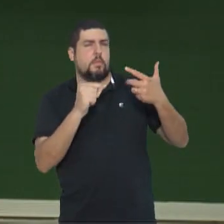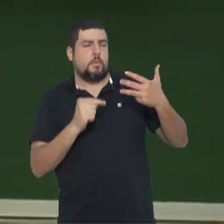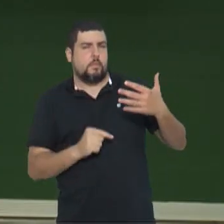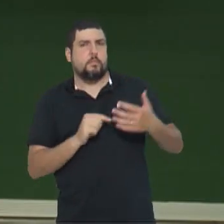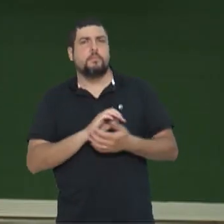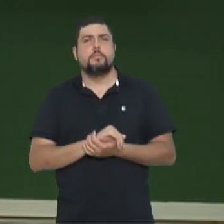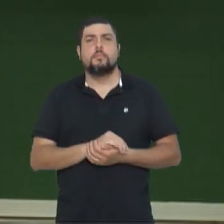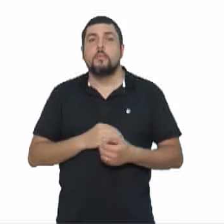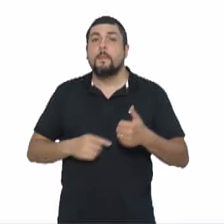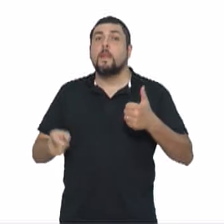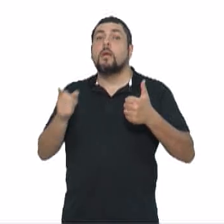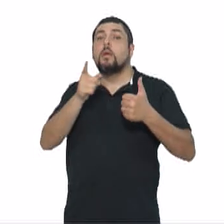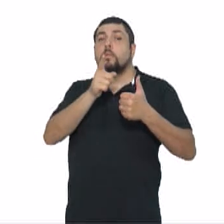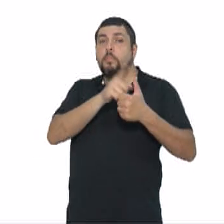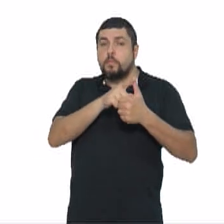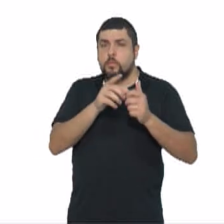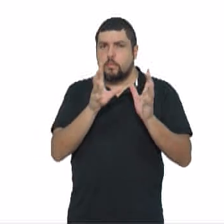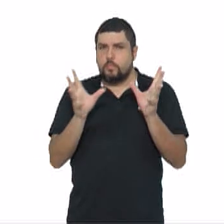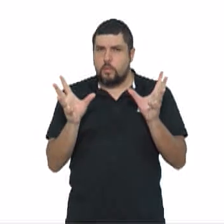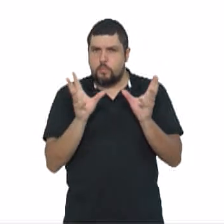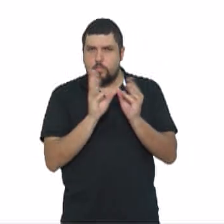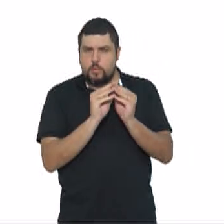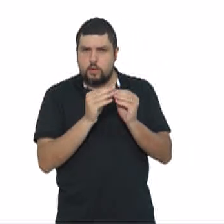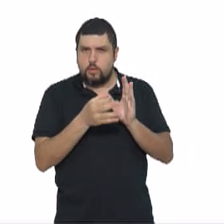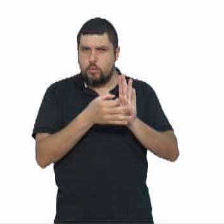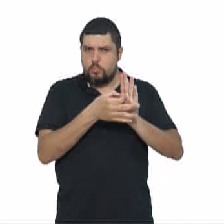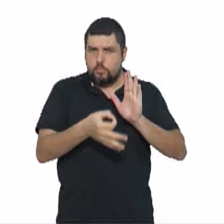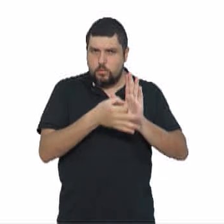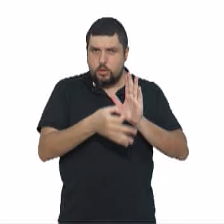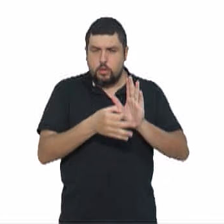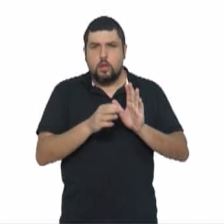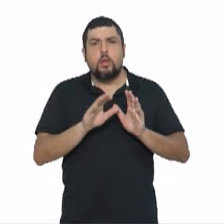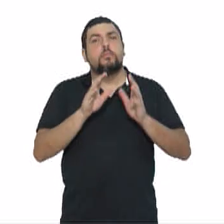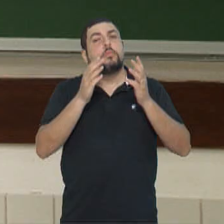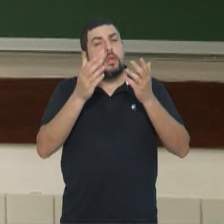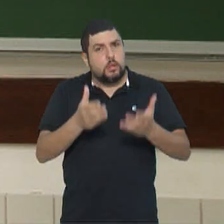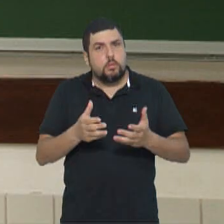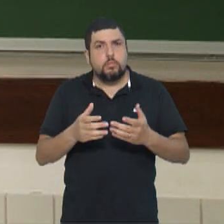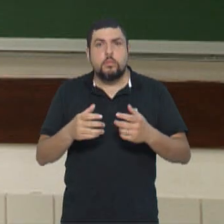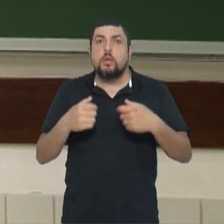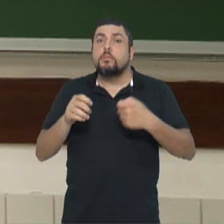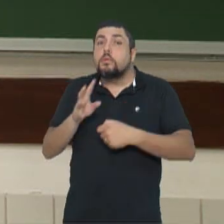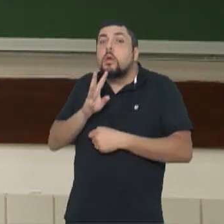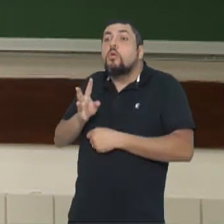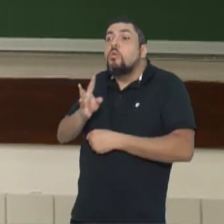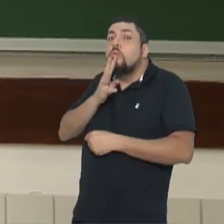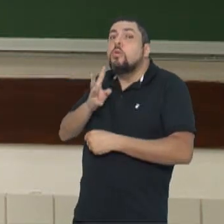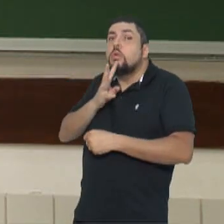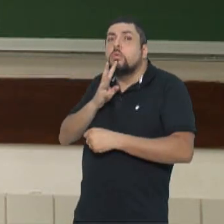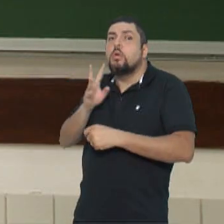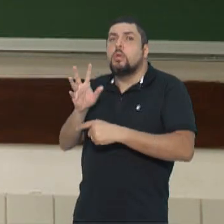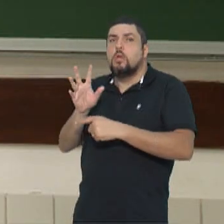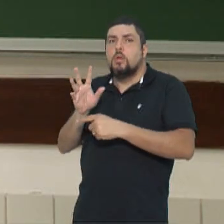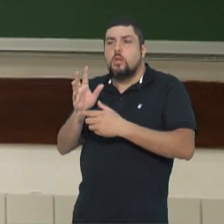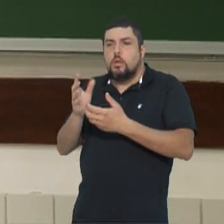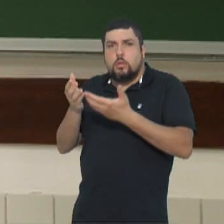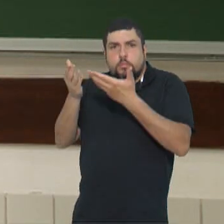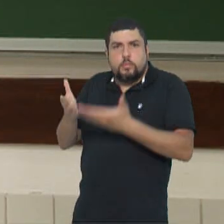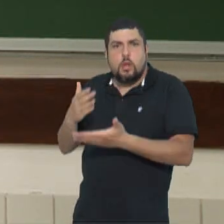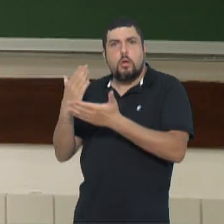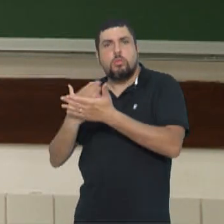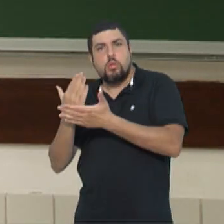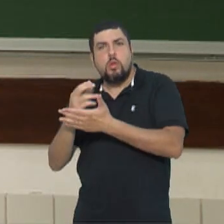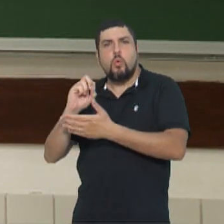Bom, primeiro, né, gente, para fazer uma resenha, pelo amor de Deus, vamos conhecer a obra, né? Vamos estudar a obra,